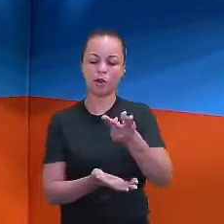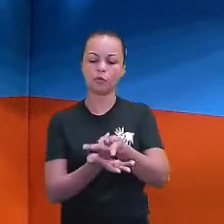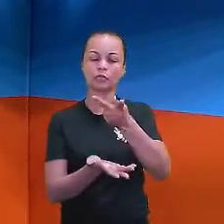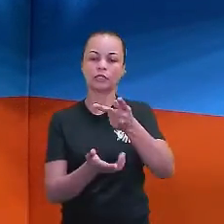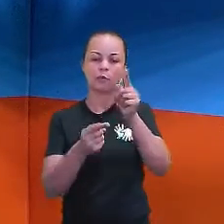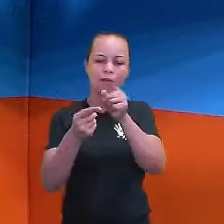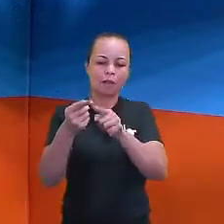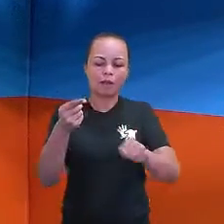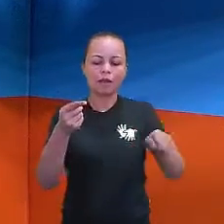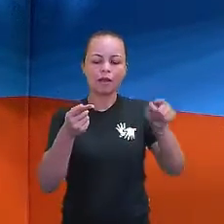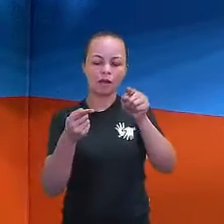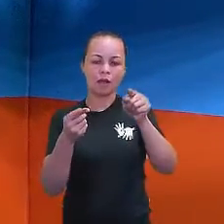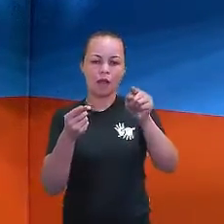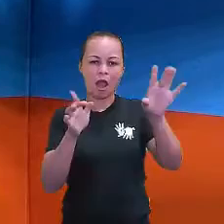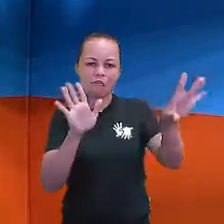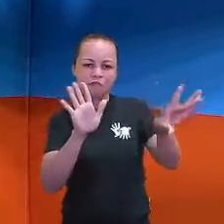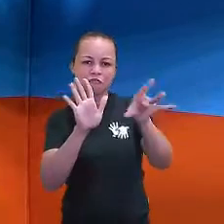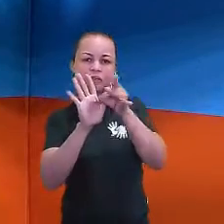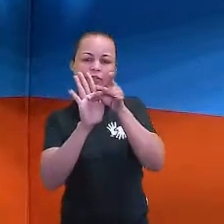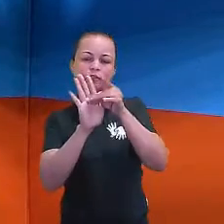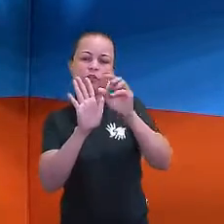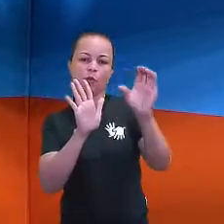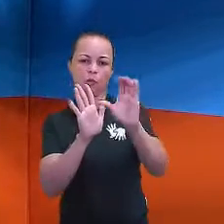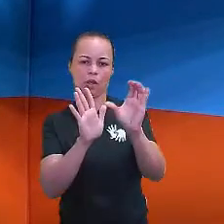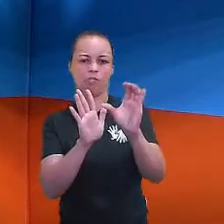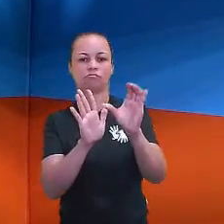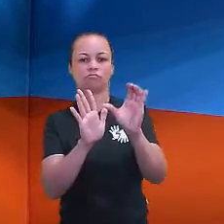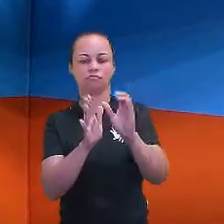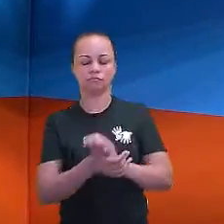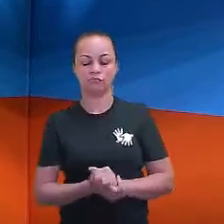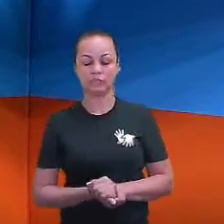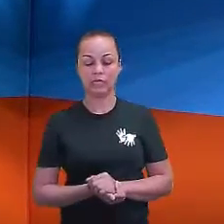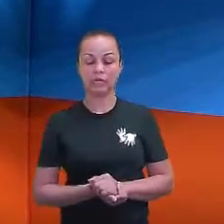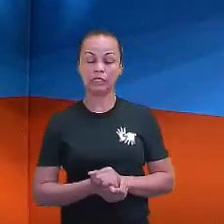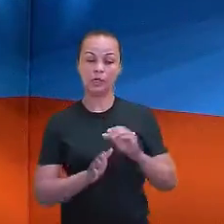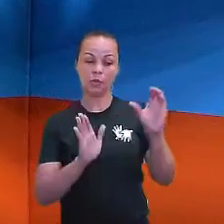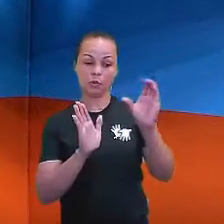A fixação do carbono. Que daí esse carbono